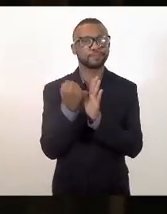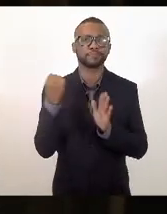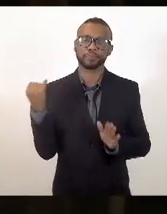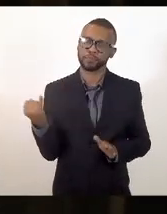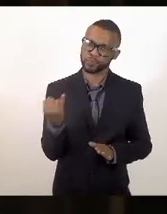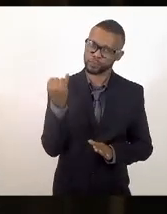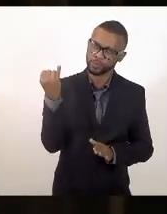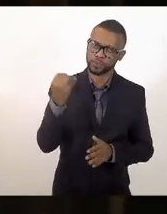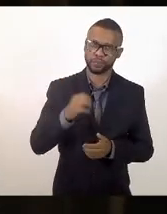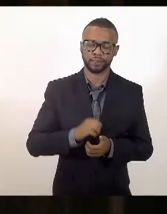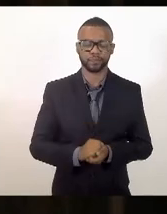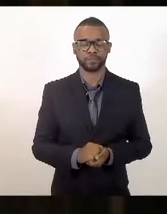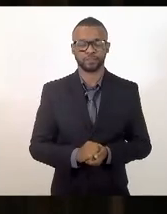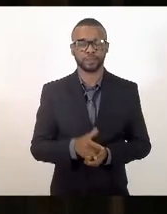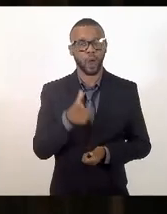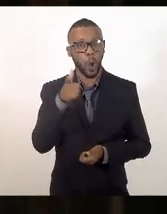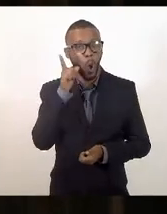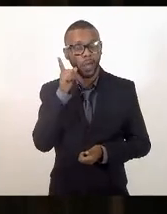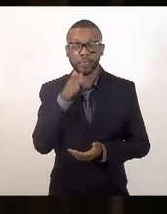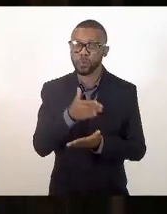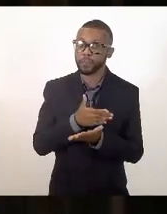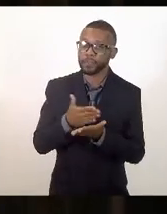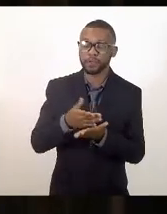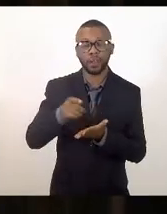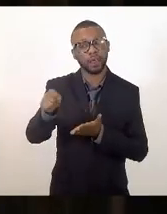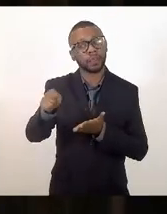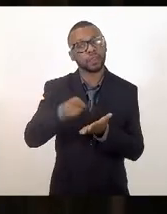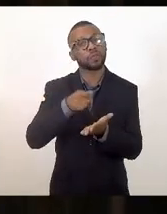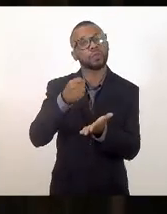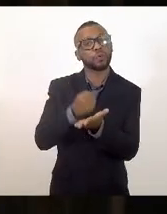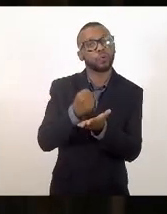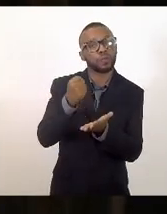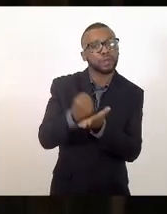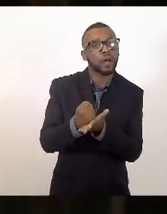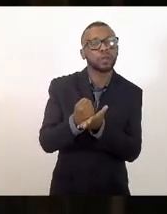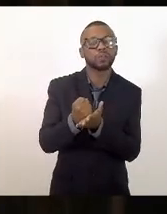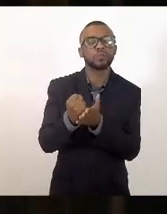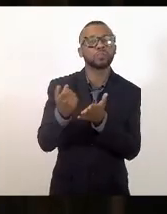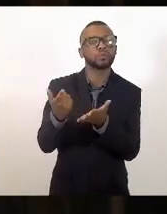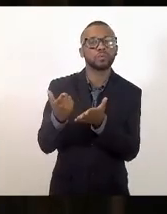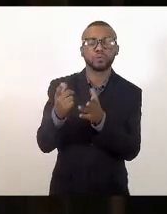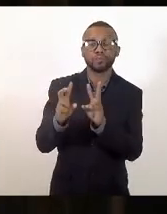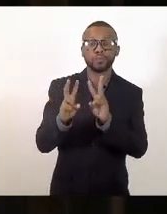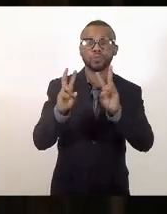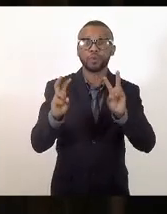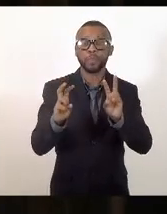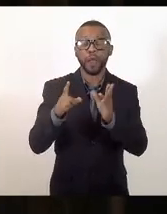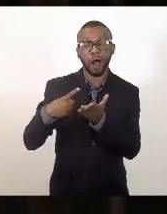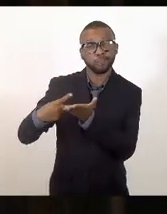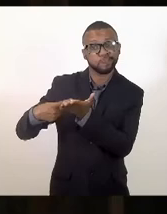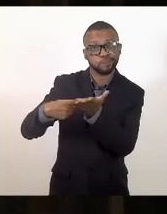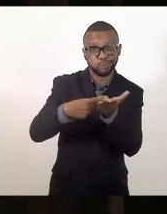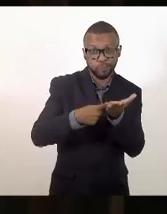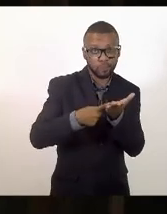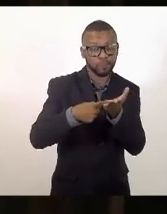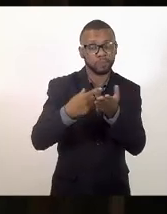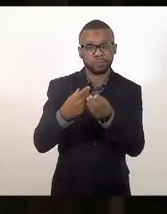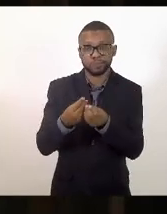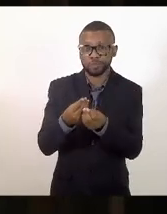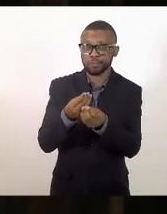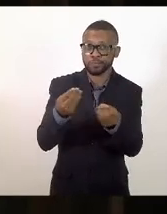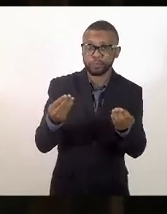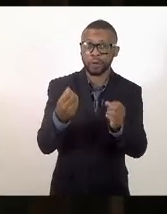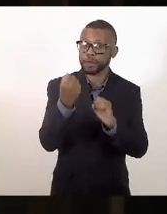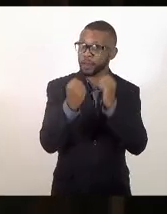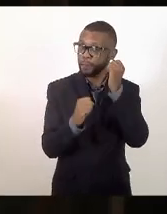as assinaturas de contratos com relação à concessão da água e esgoto no Estado do